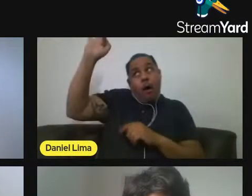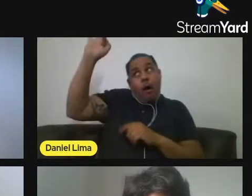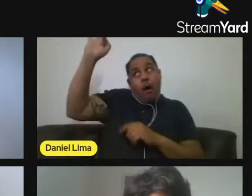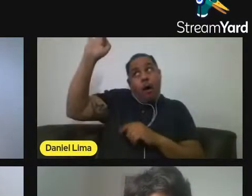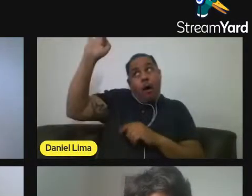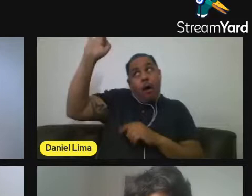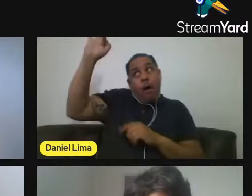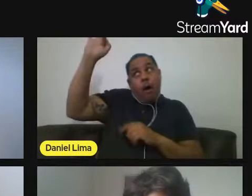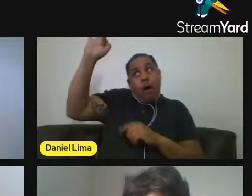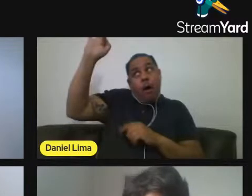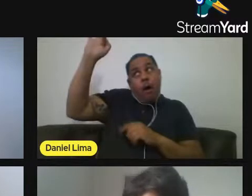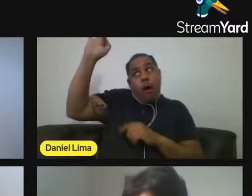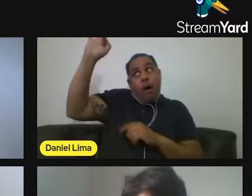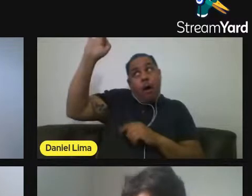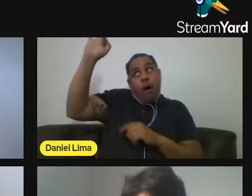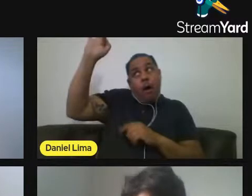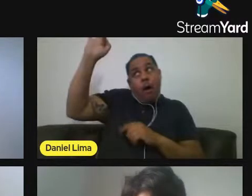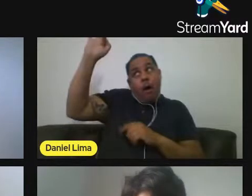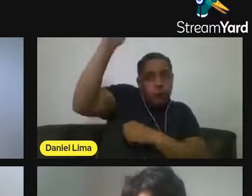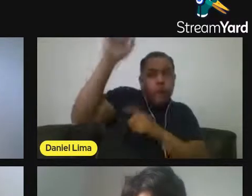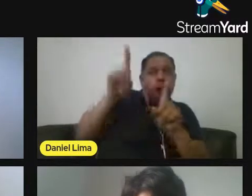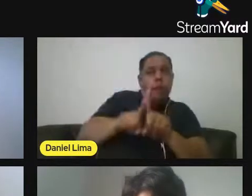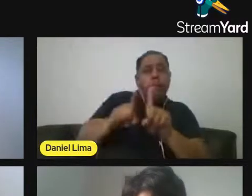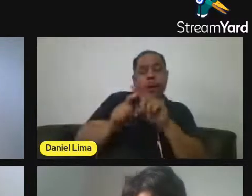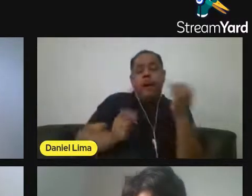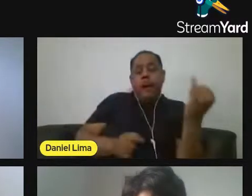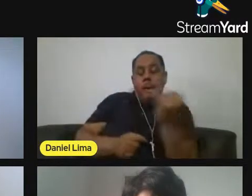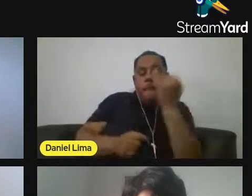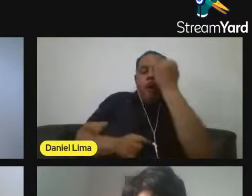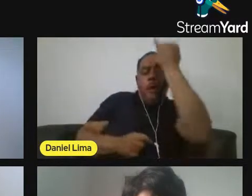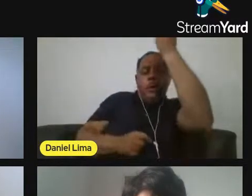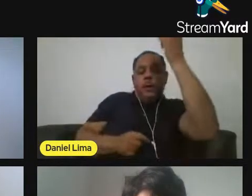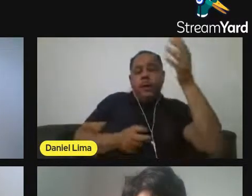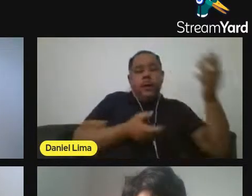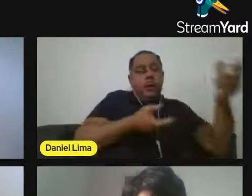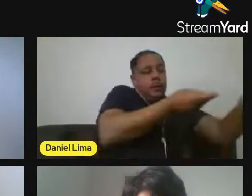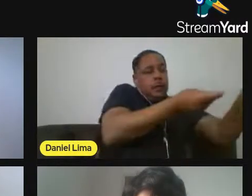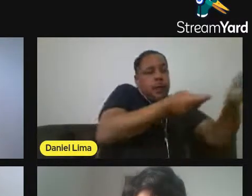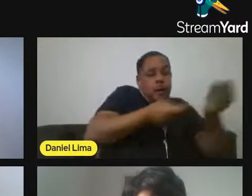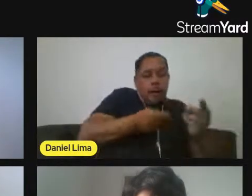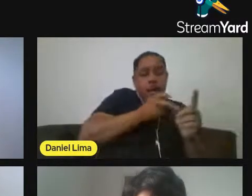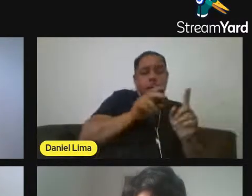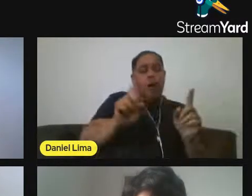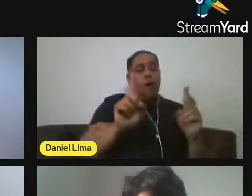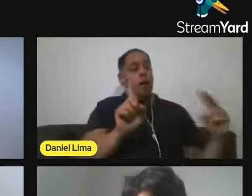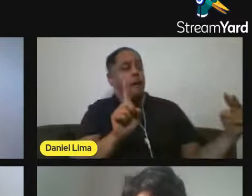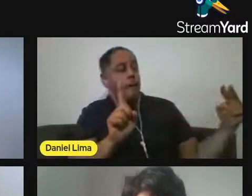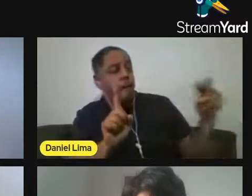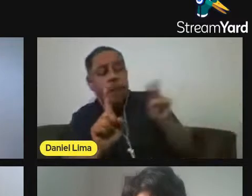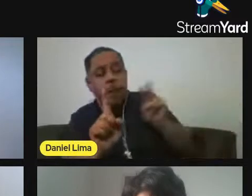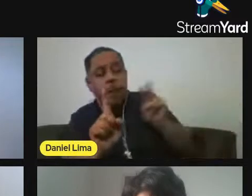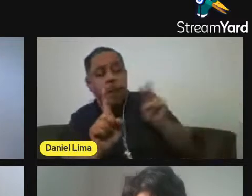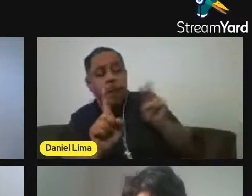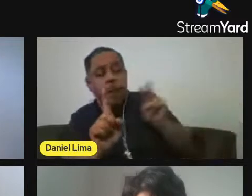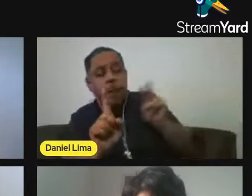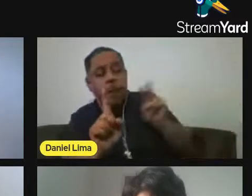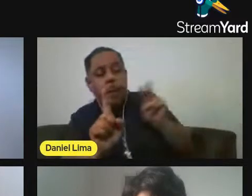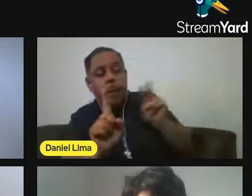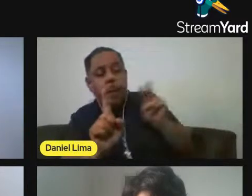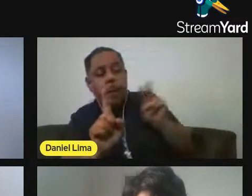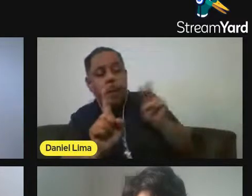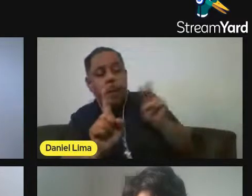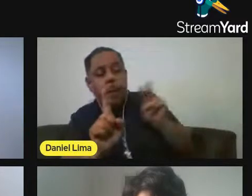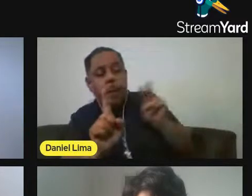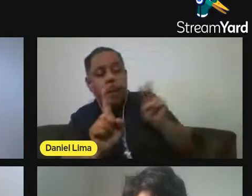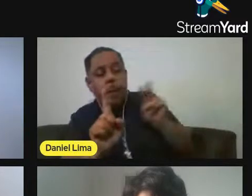importantíssimo trazer a perspectiva de um leitor que se debruça sobre a obra